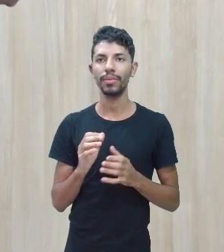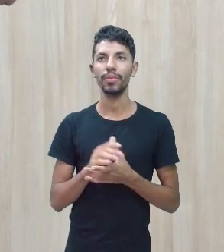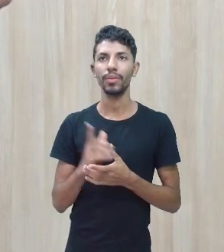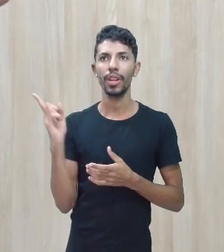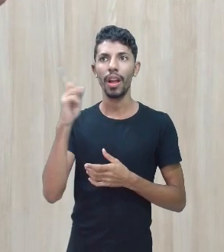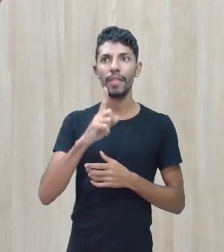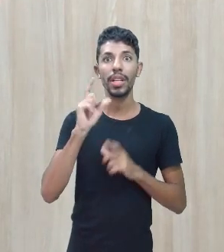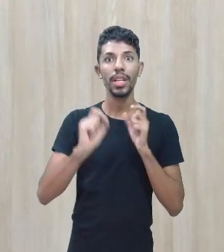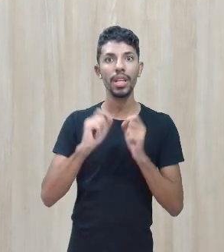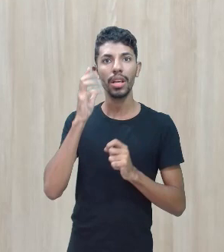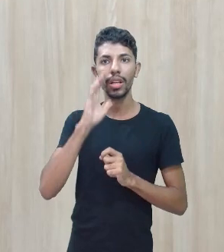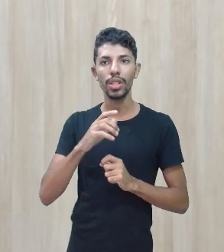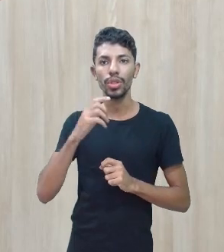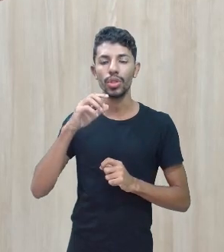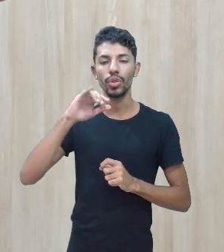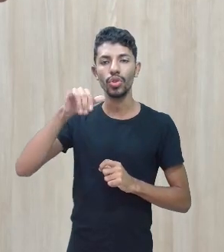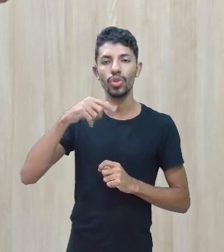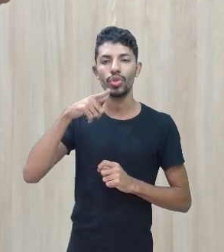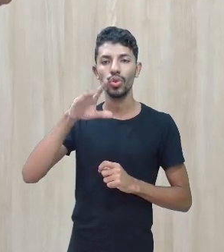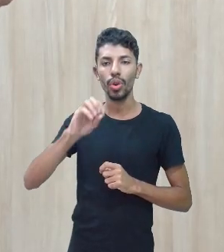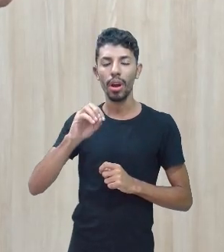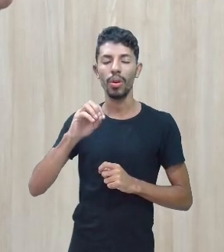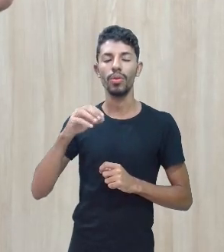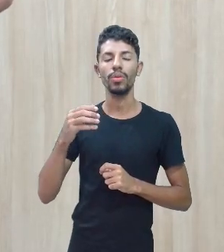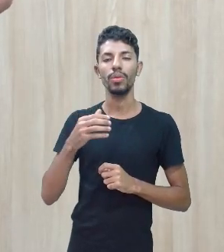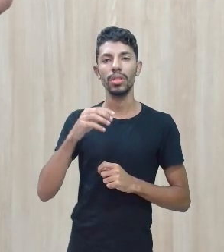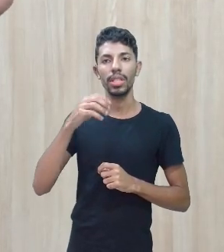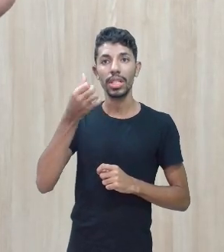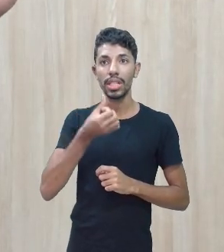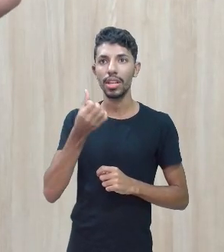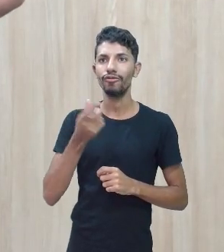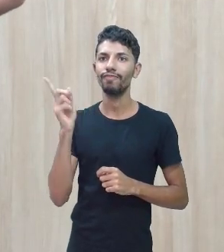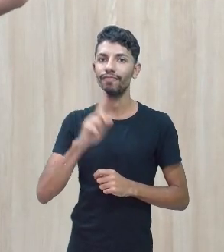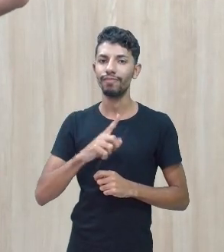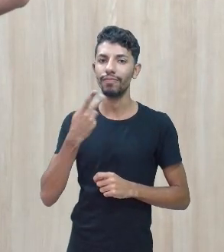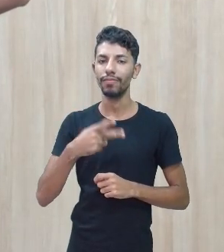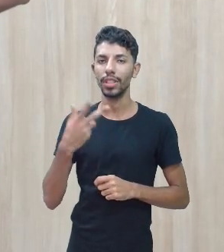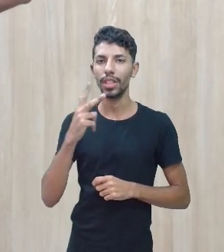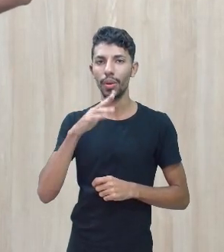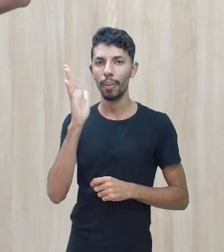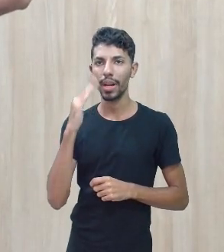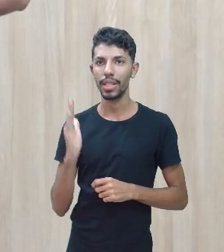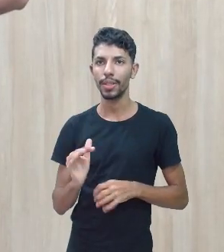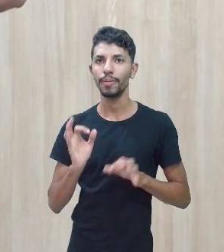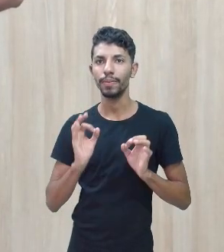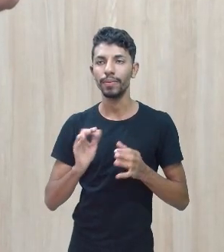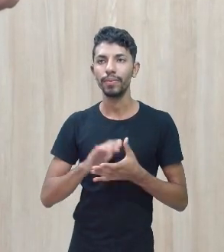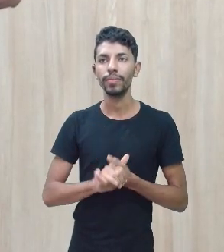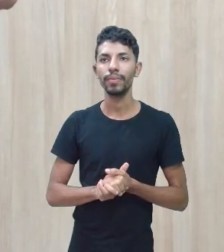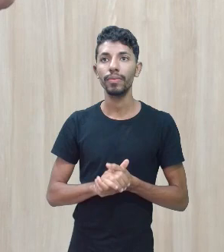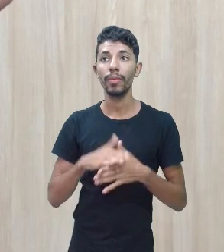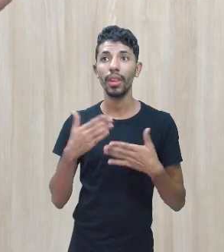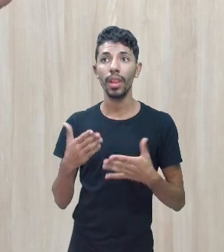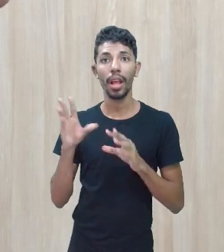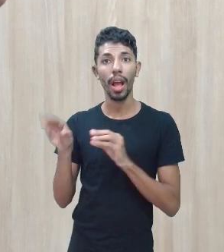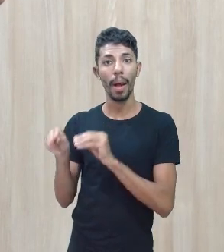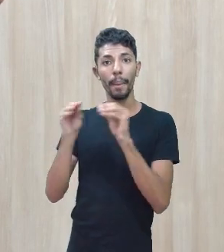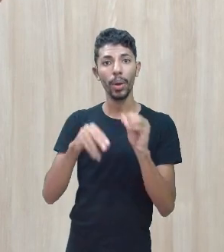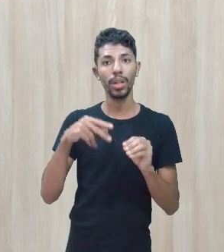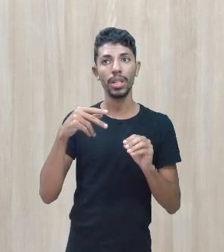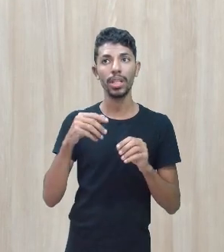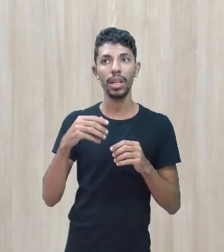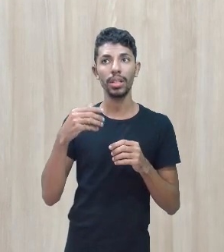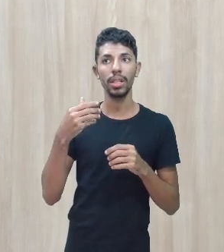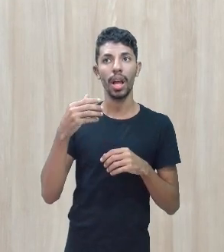Por falar nisso, a transferência da corte para o Brasil, né, foi importantíssima para pensar a